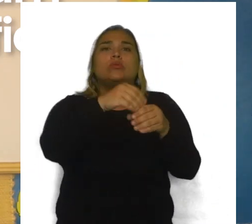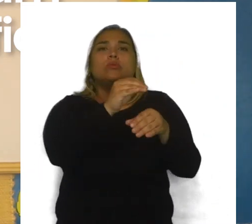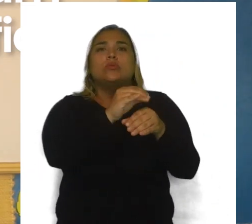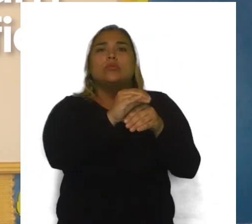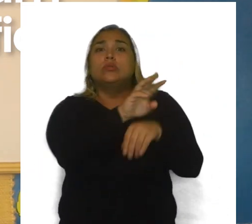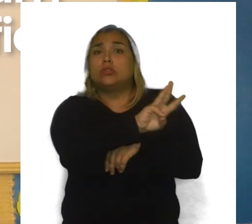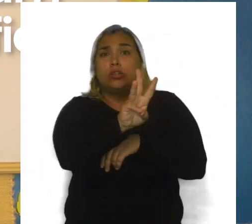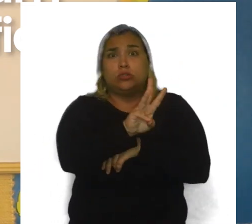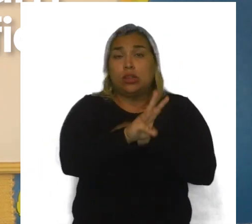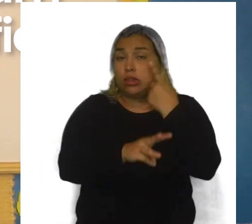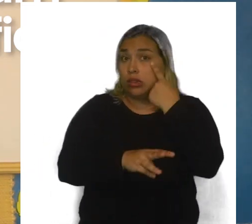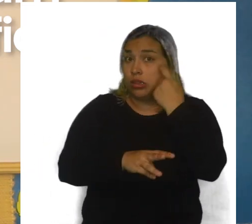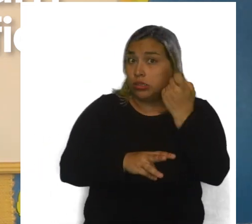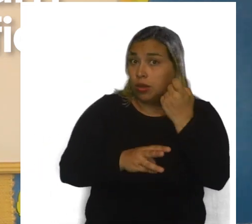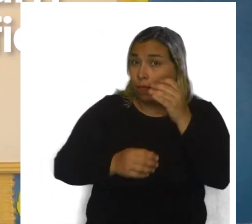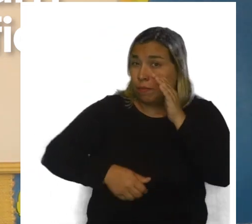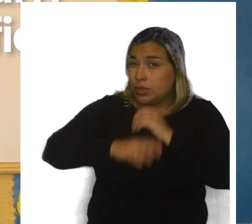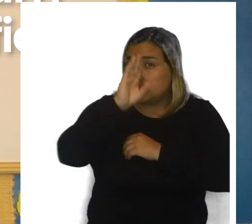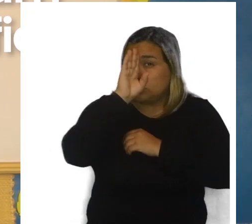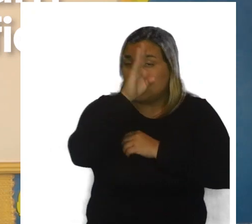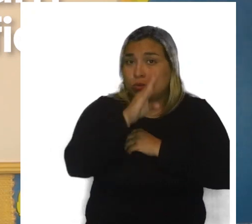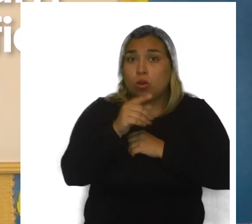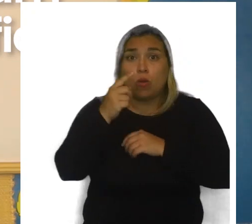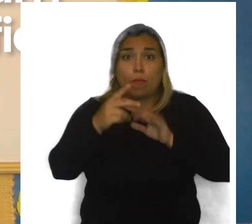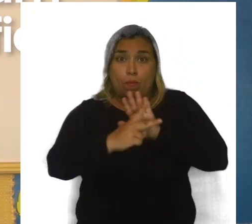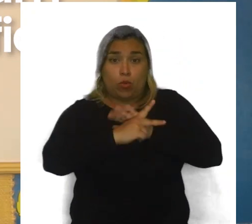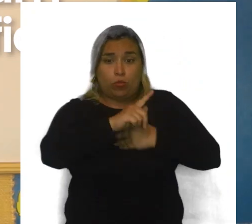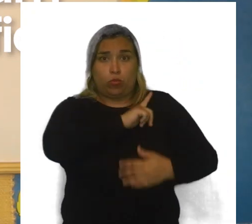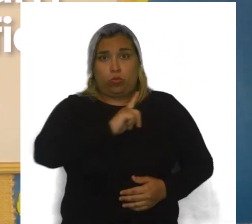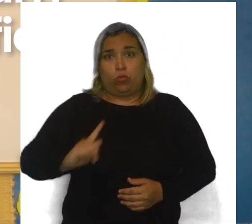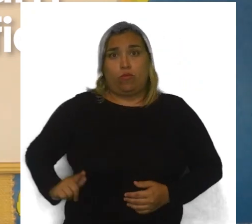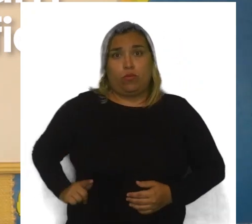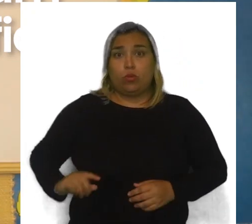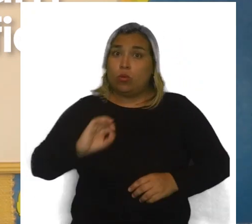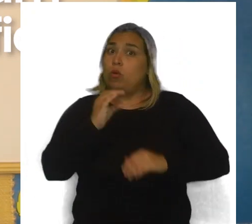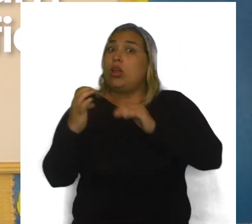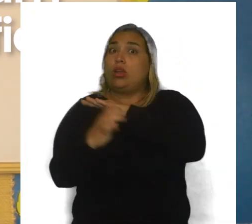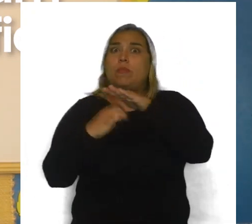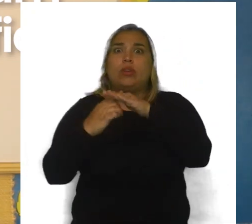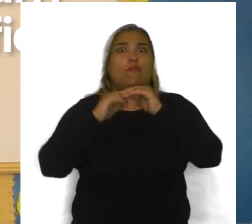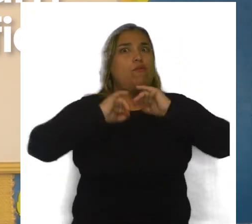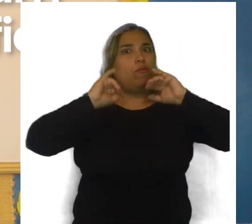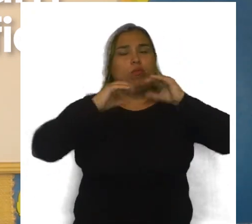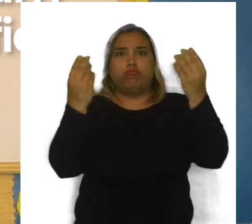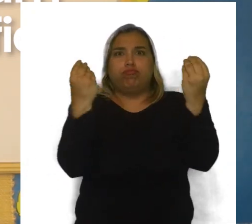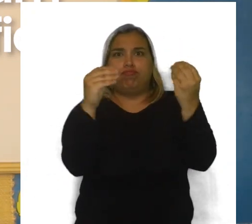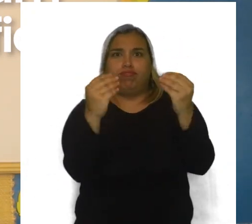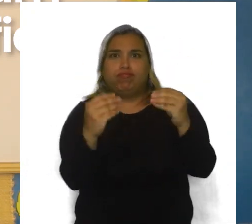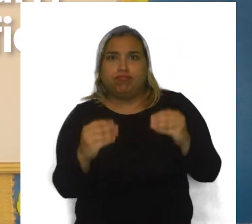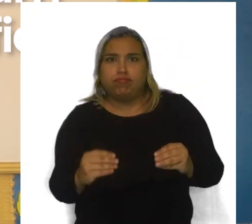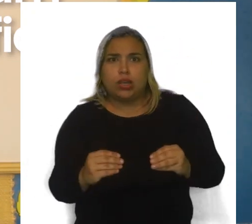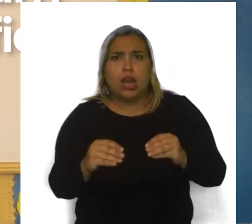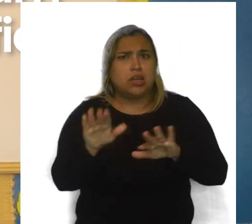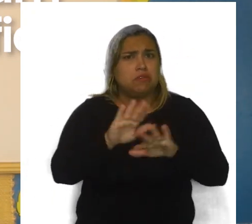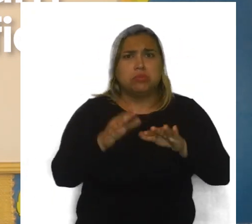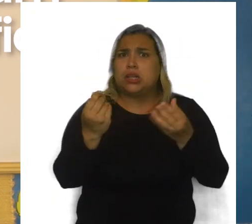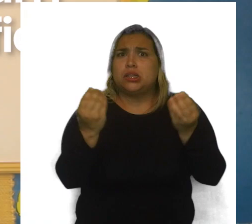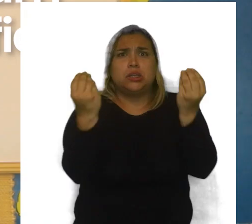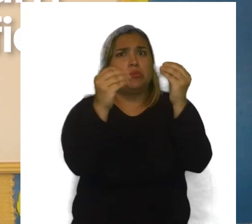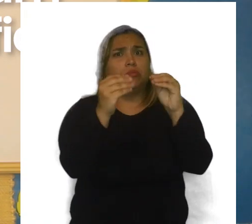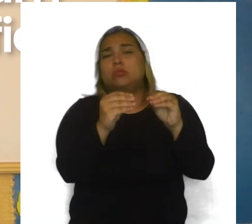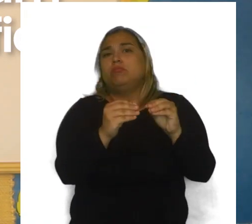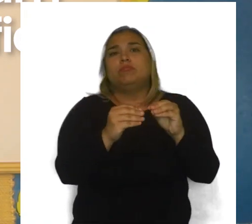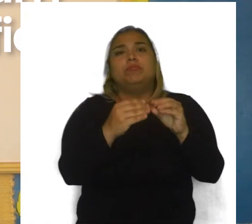é interessante principalmente em sites do governo ou de empresas que têm muitas informações, que nem sempre estão indexadas,